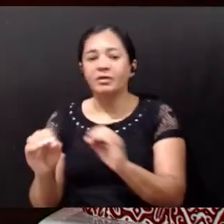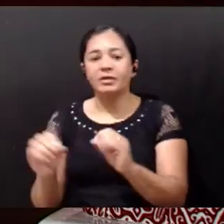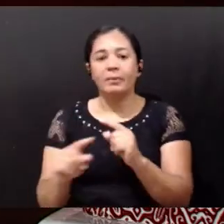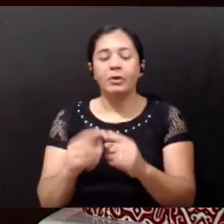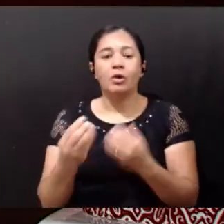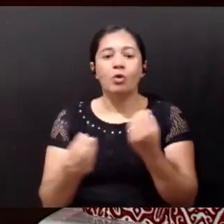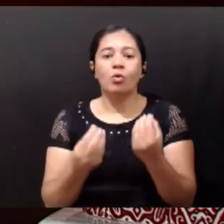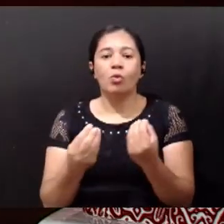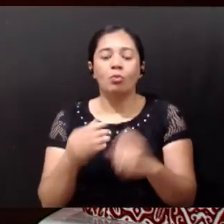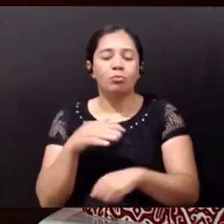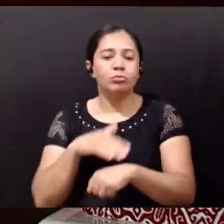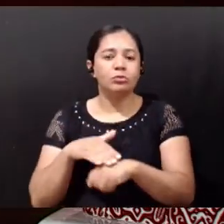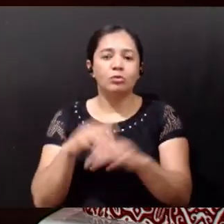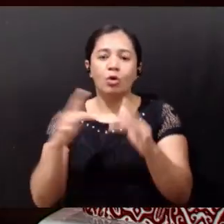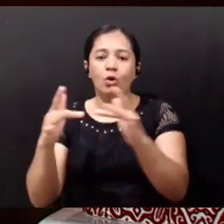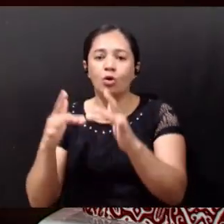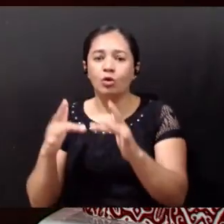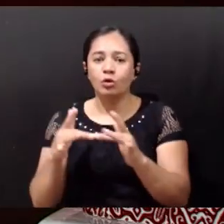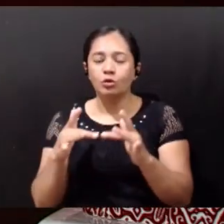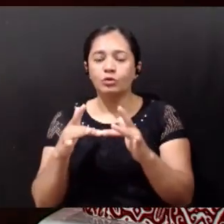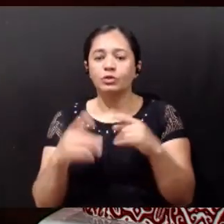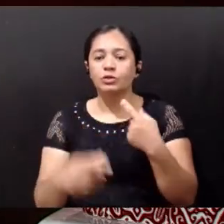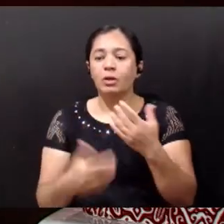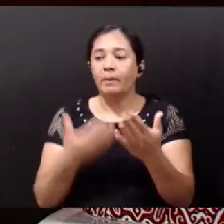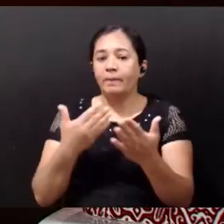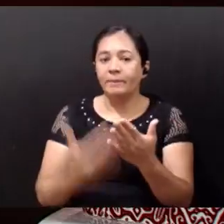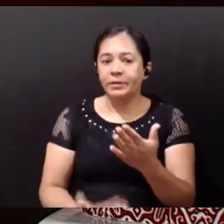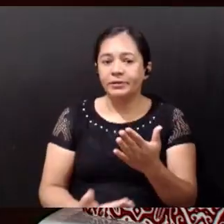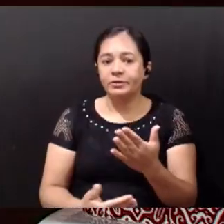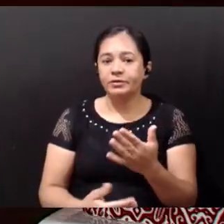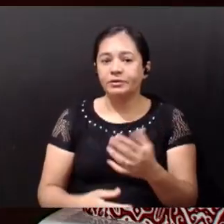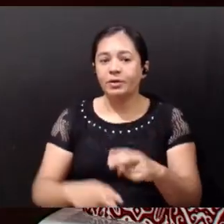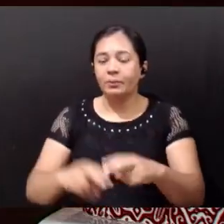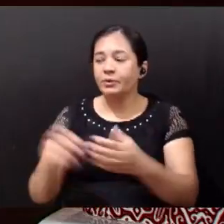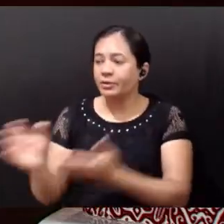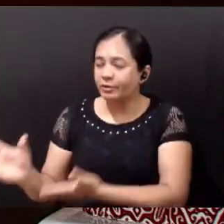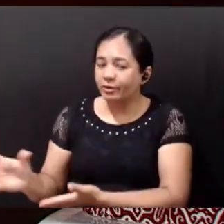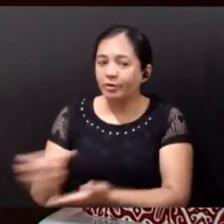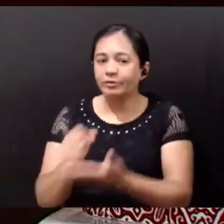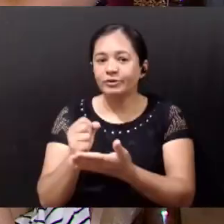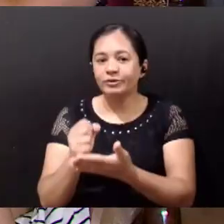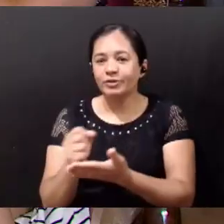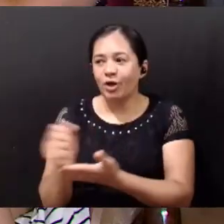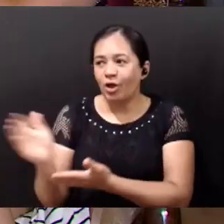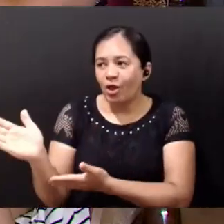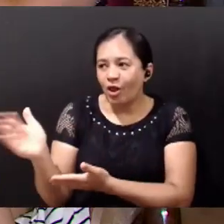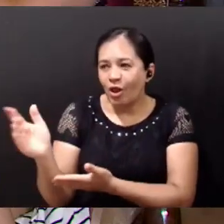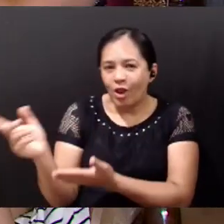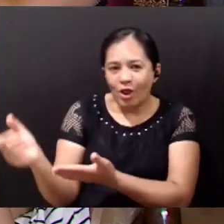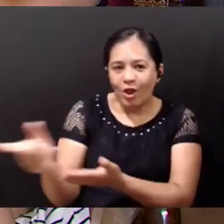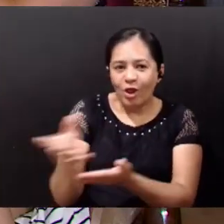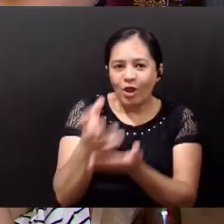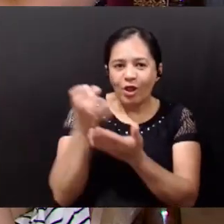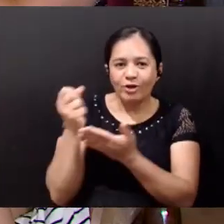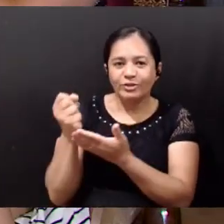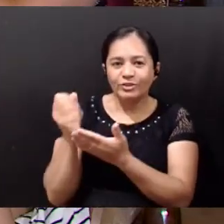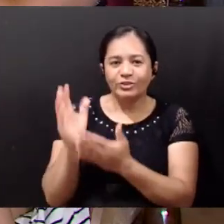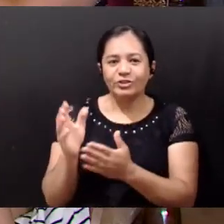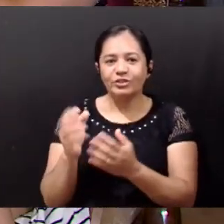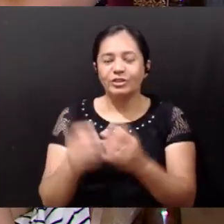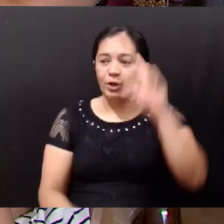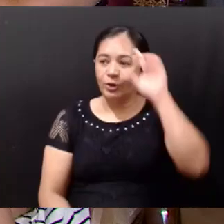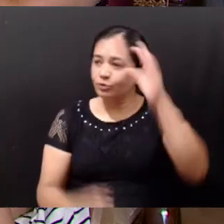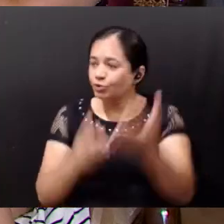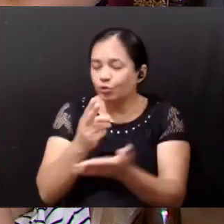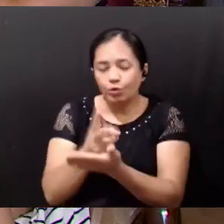Então a gente acabava perdendo. Então na pescaria, os peixinhos que estão ali, que querem ir, já vão no mesmo dia. No mesmo dia, então.